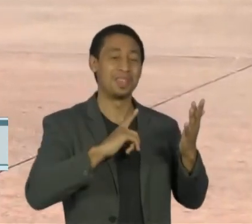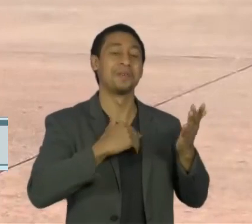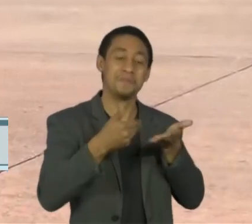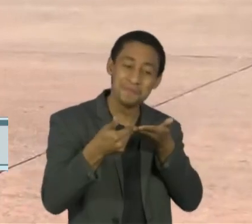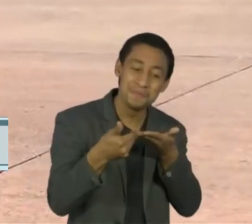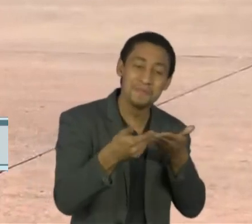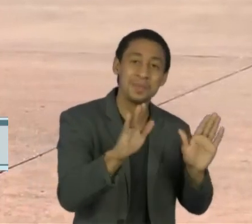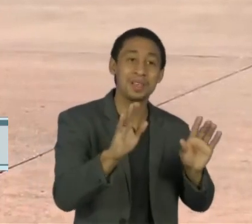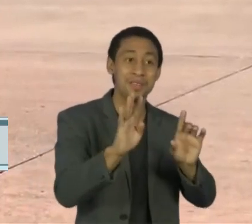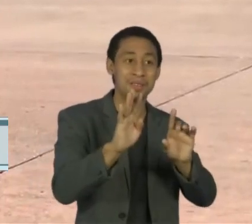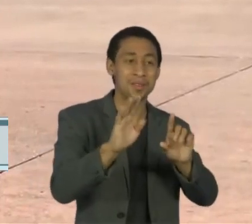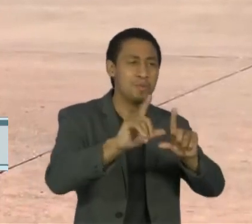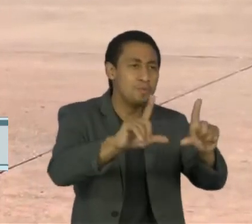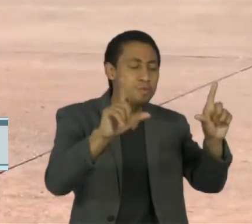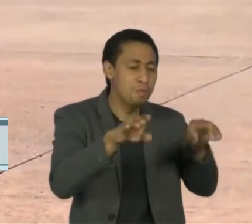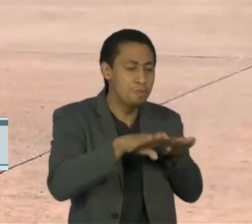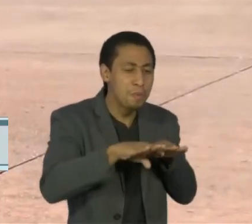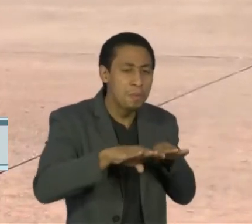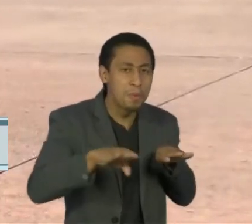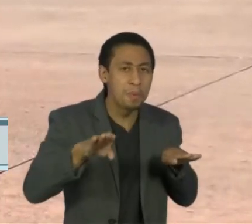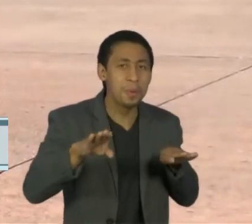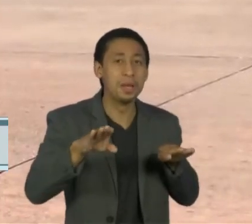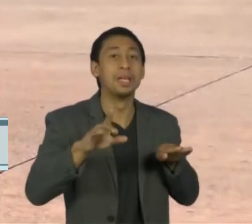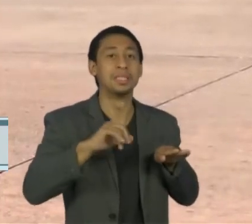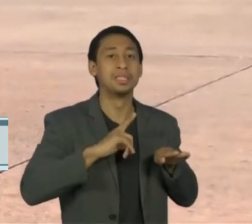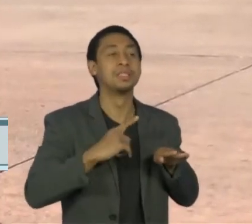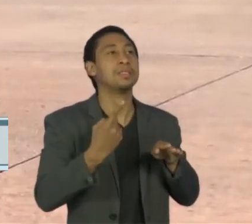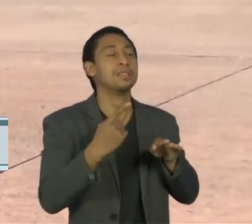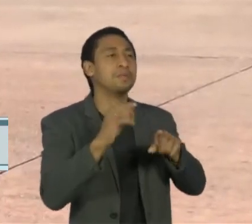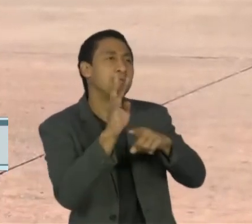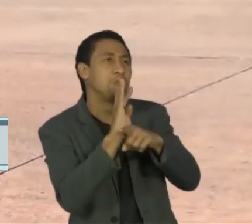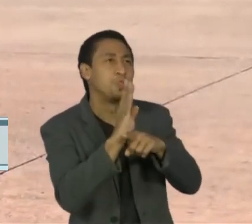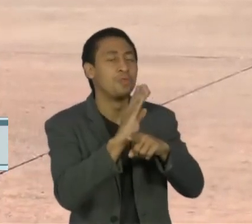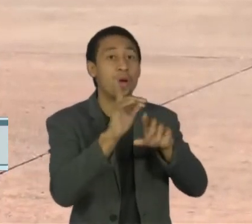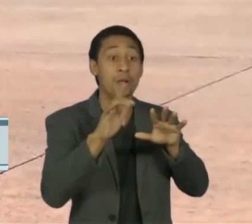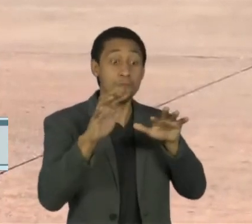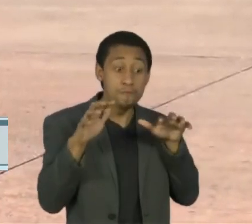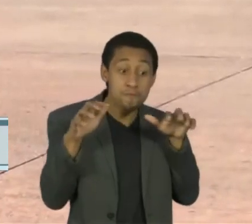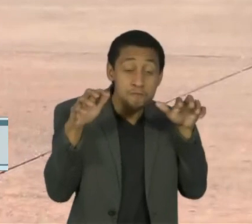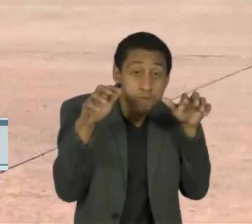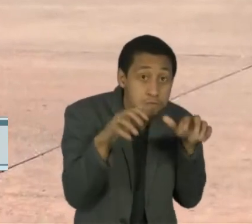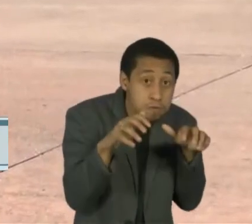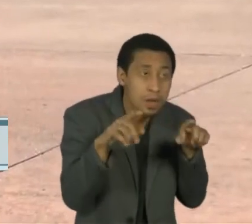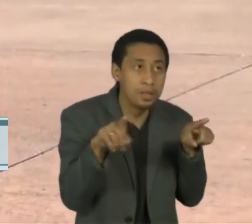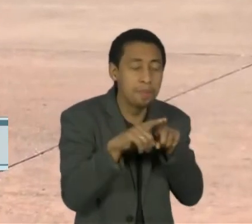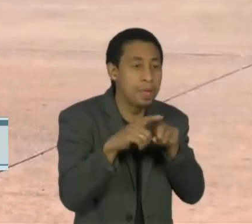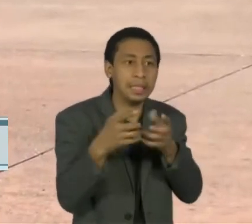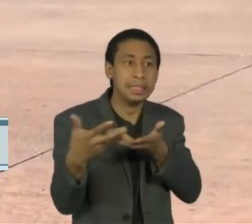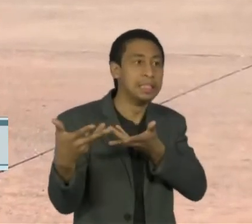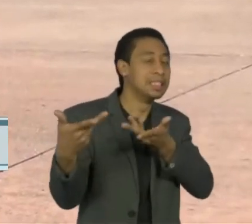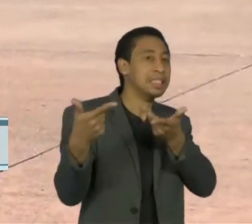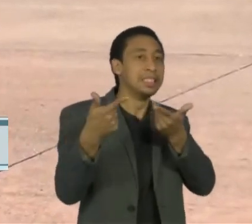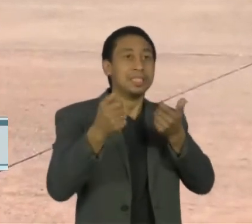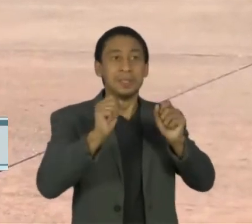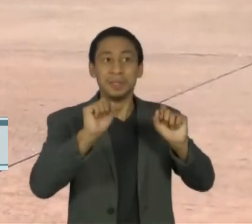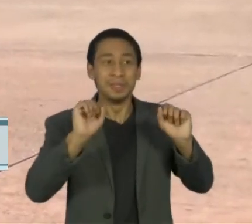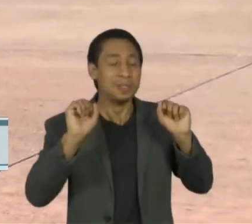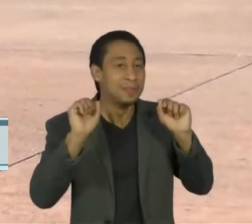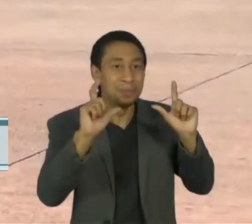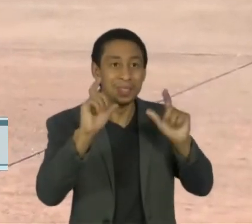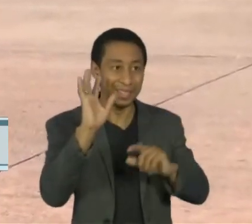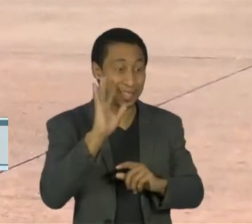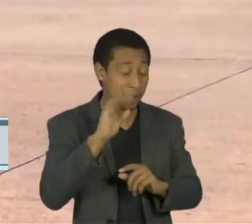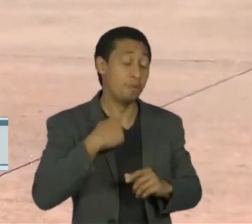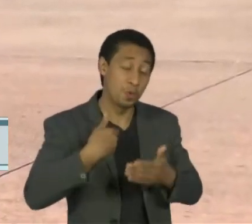do Festival Cine Fantasy, que é um festival voltado para terror e cinema fantástico. E a gente vai ter uma estreia aqui também no